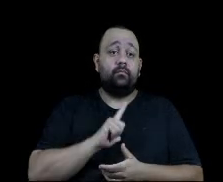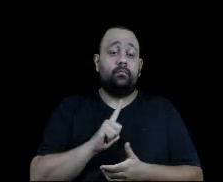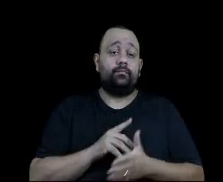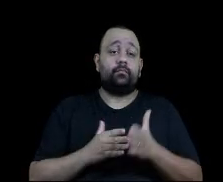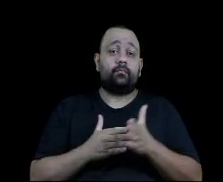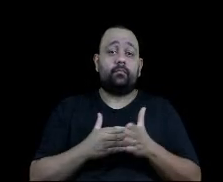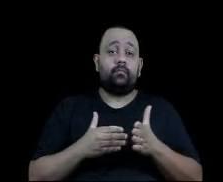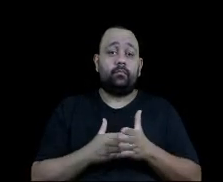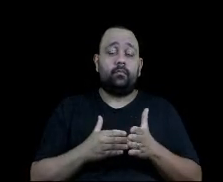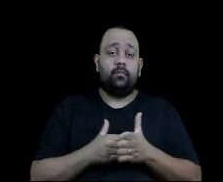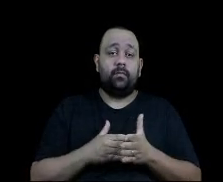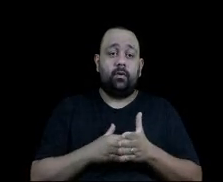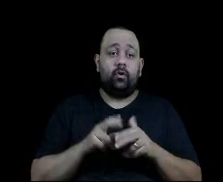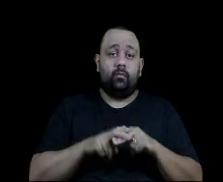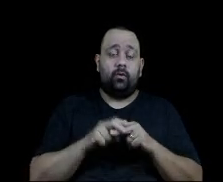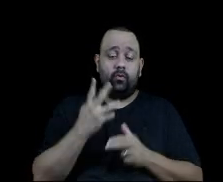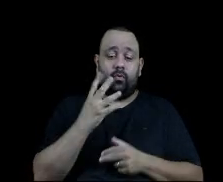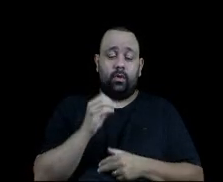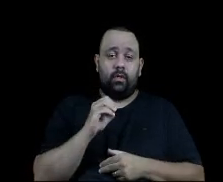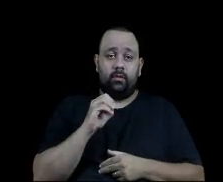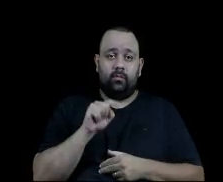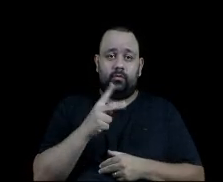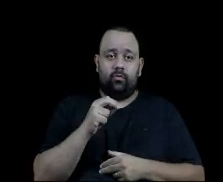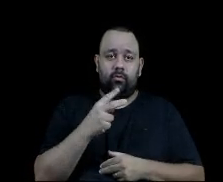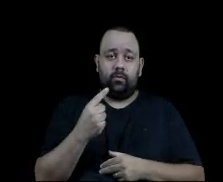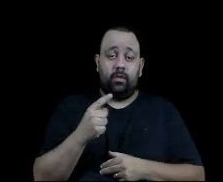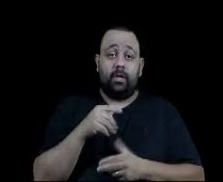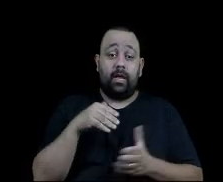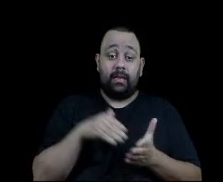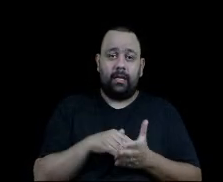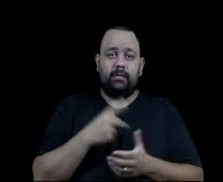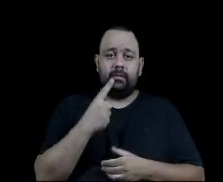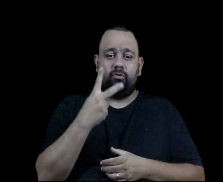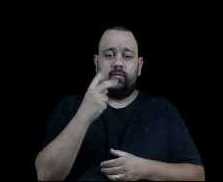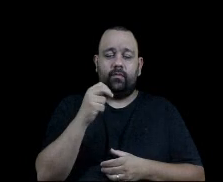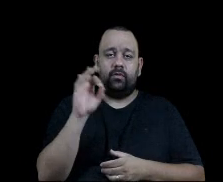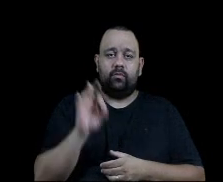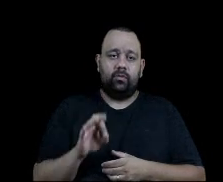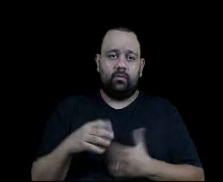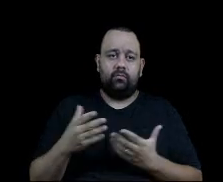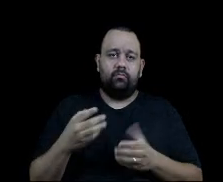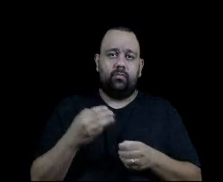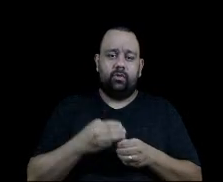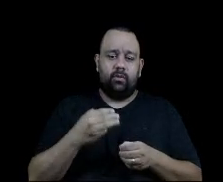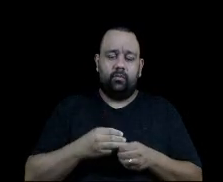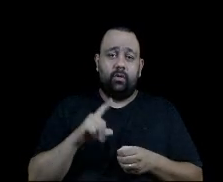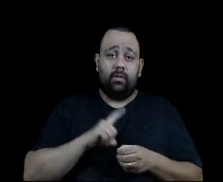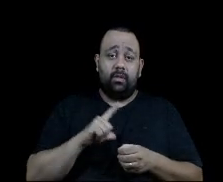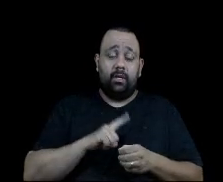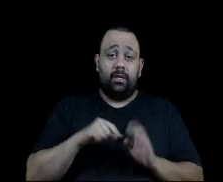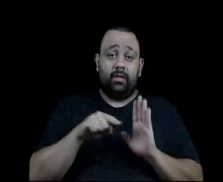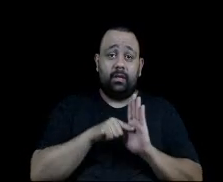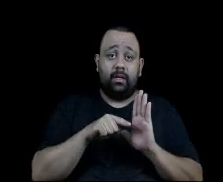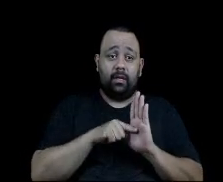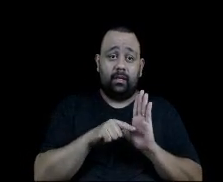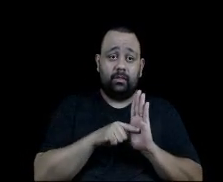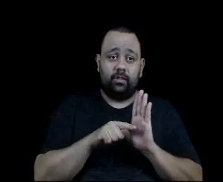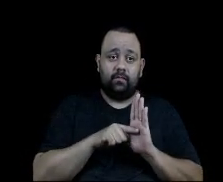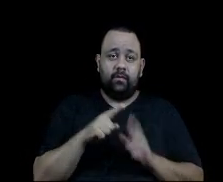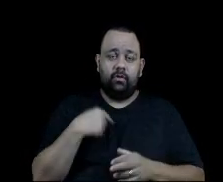A gente tem um limite pela Resolução 40/2021 de até 120%. Então, como o município